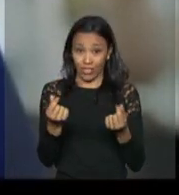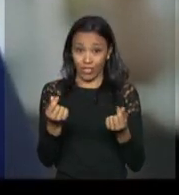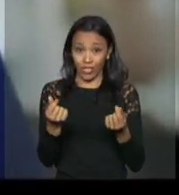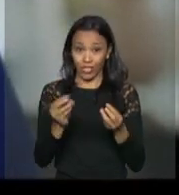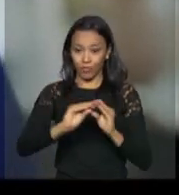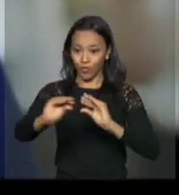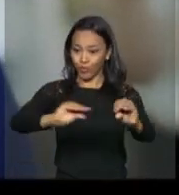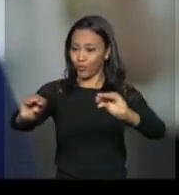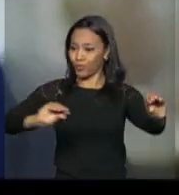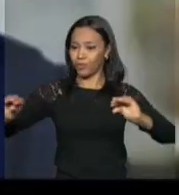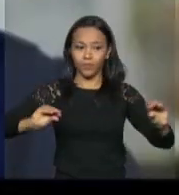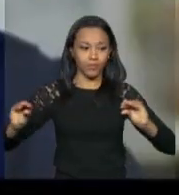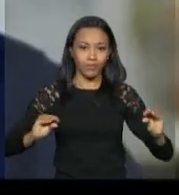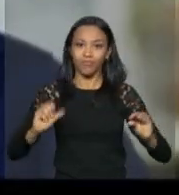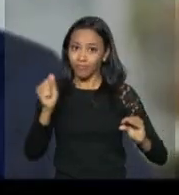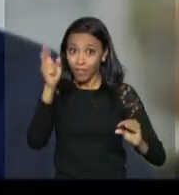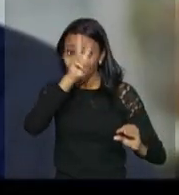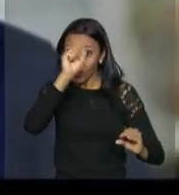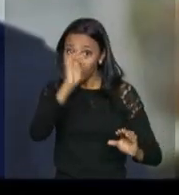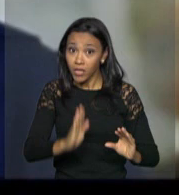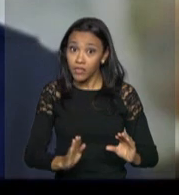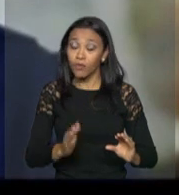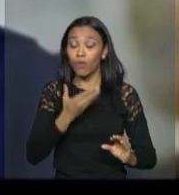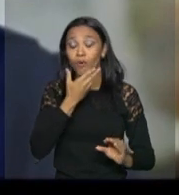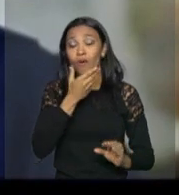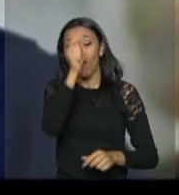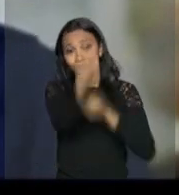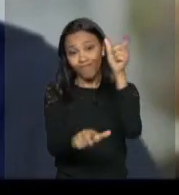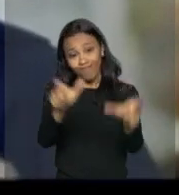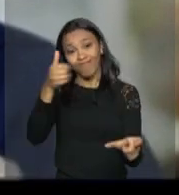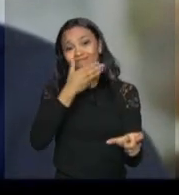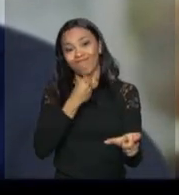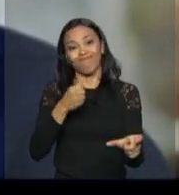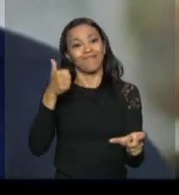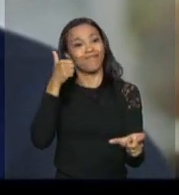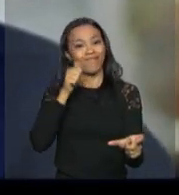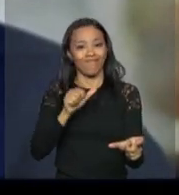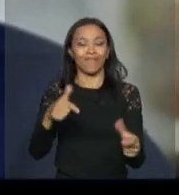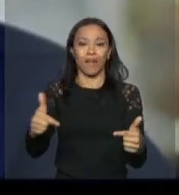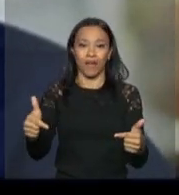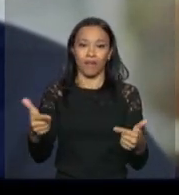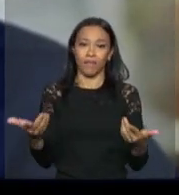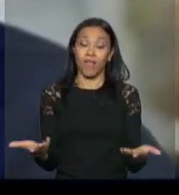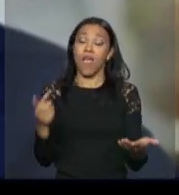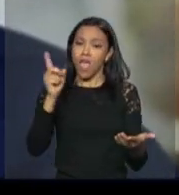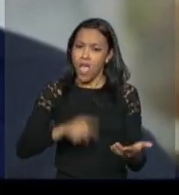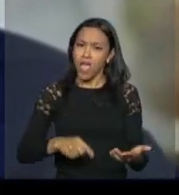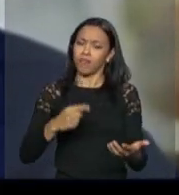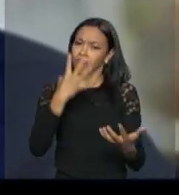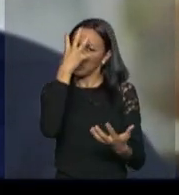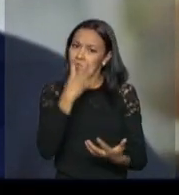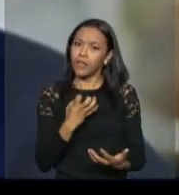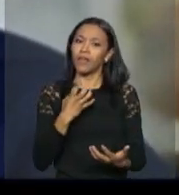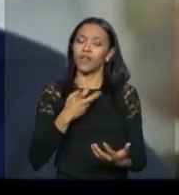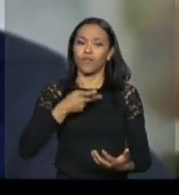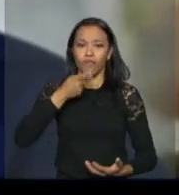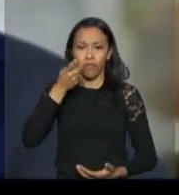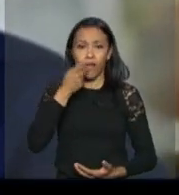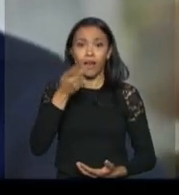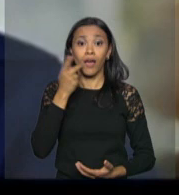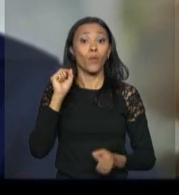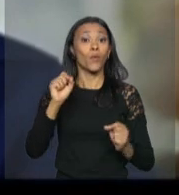da história do Brasil. Trabalhadoras e trabalhadores, é com seriedade e firmeza que quero voltar a falar